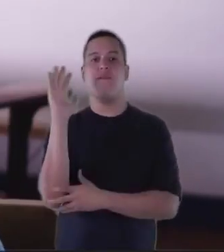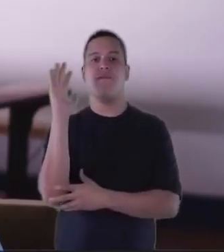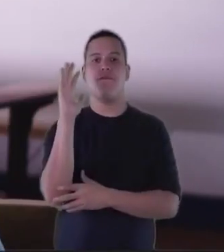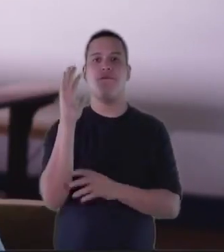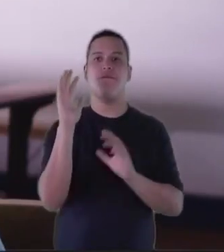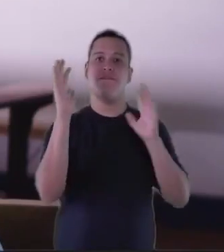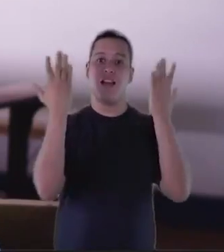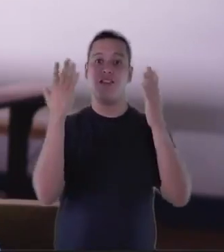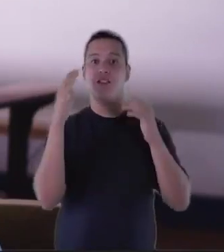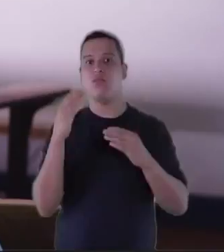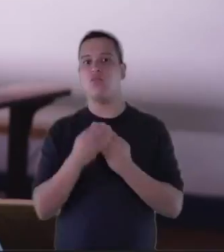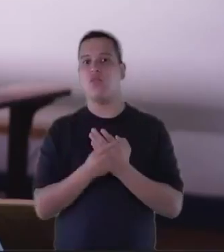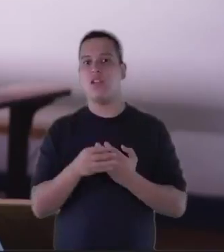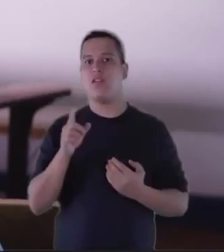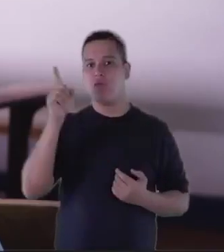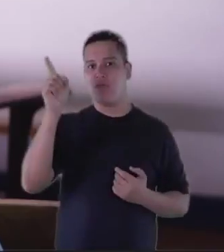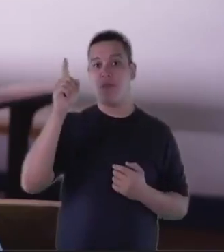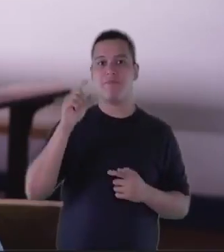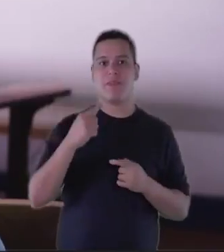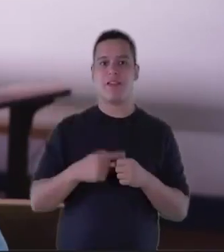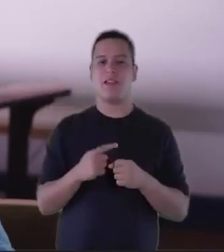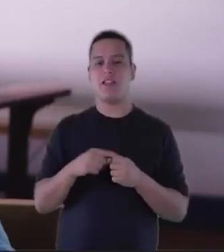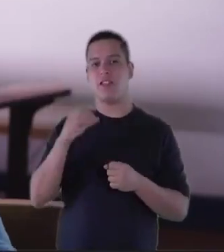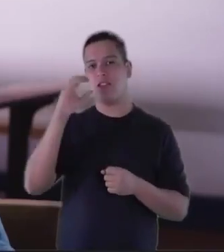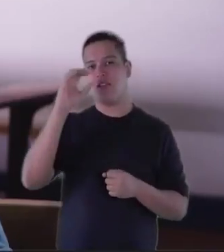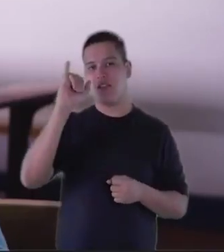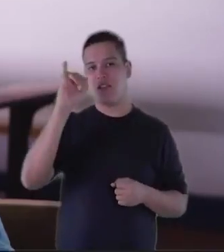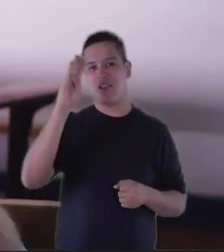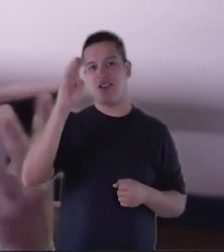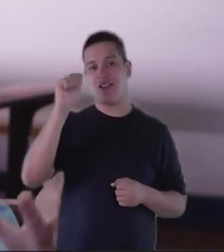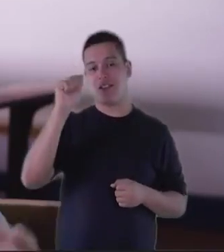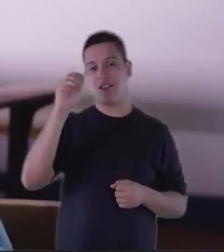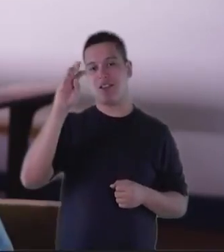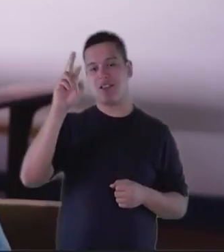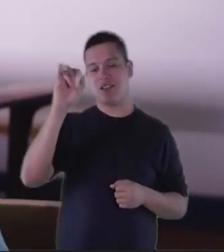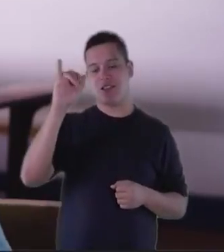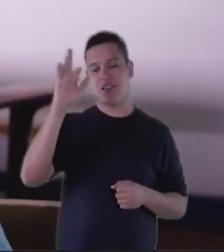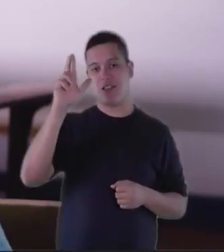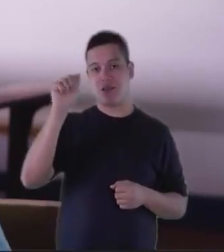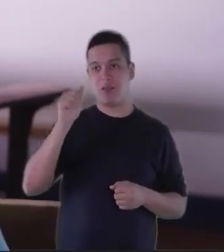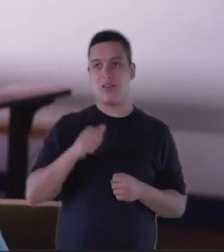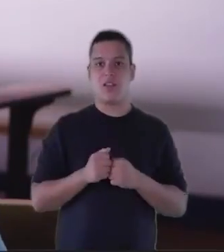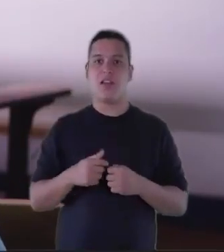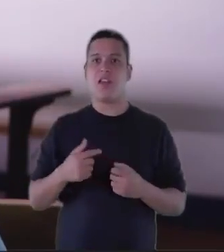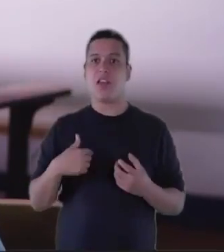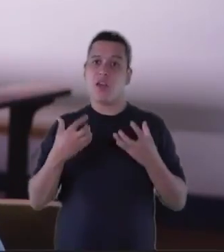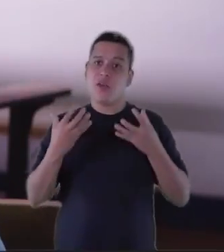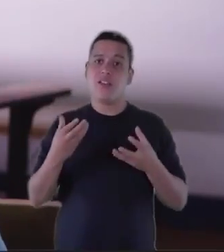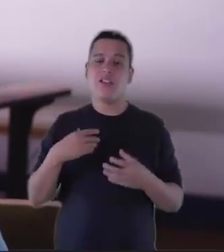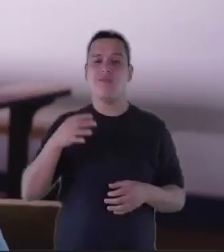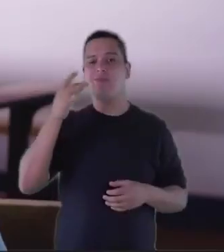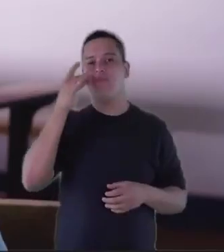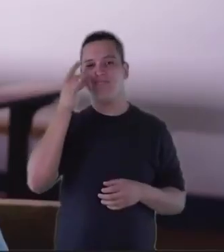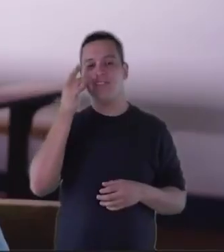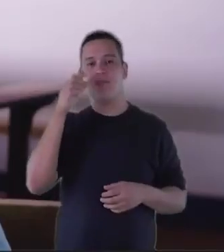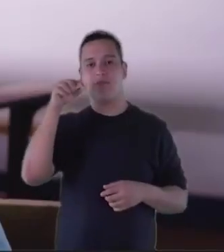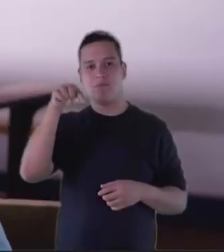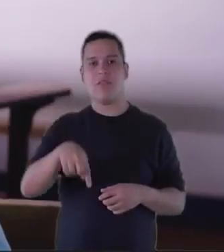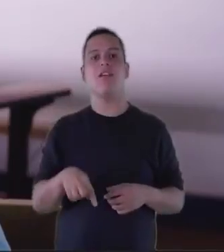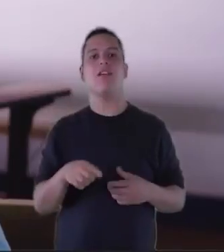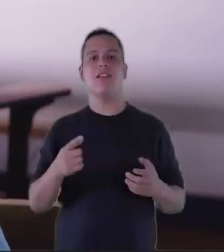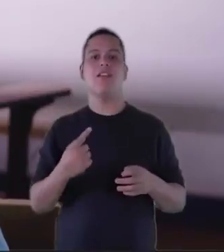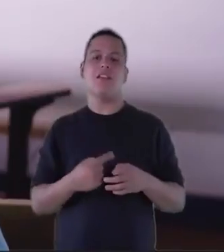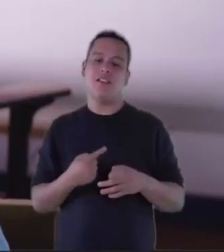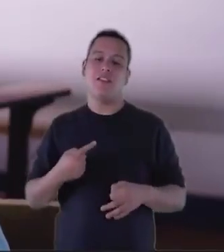ter esse desejo de estar aqui corporeamente, não só virtualmente, quando é a moda de todo mundo. Tudo